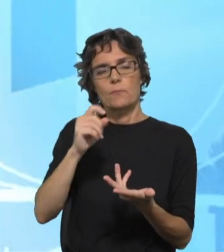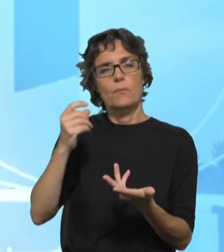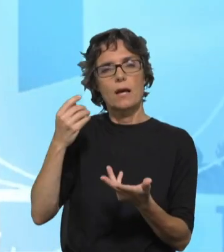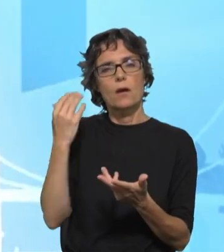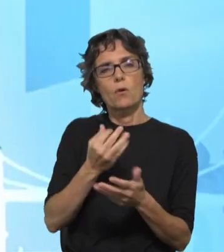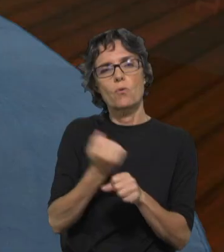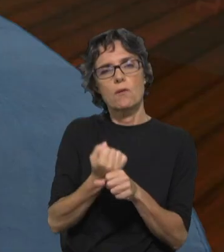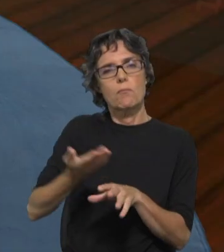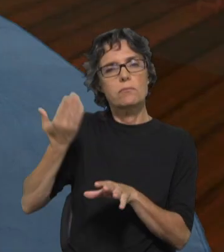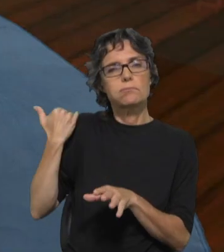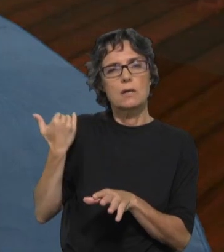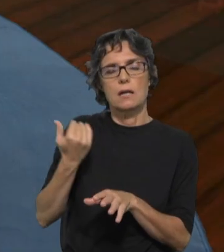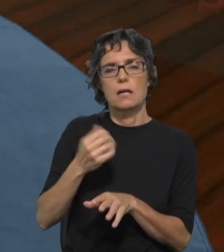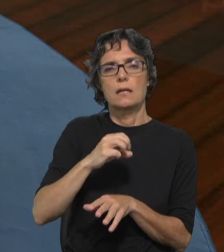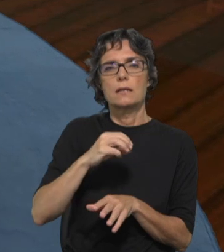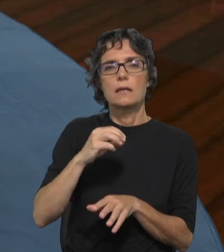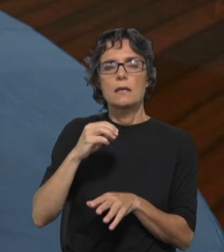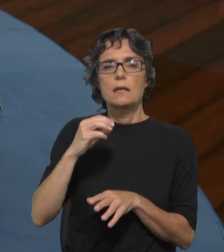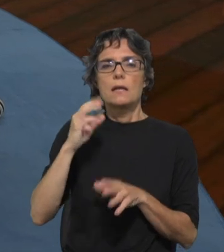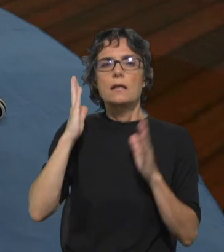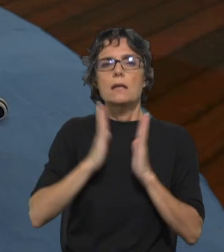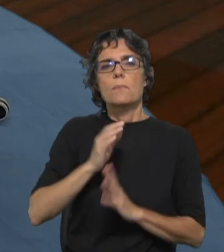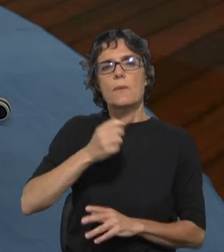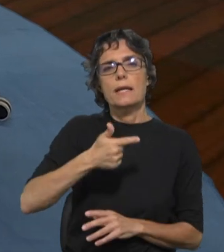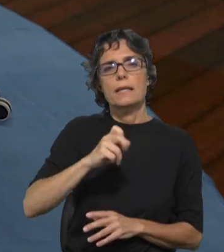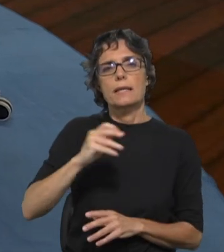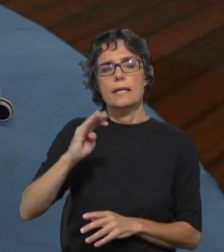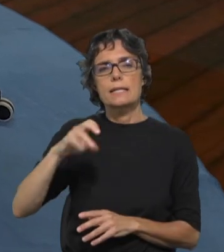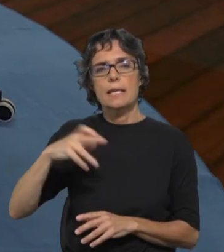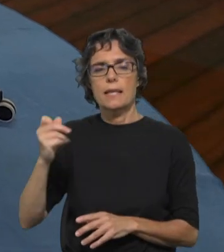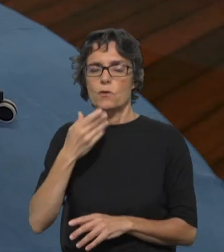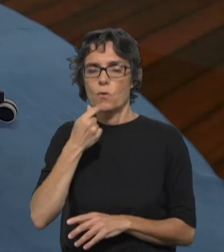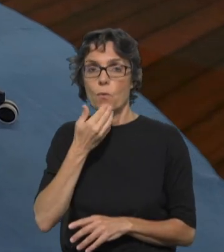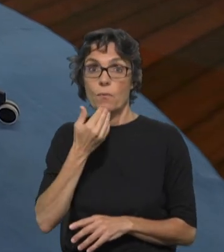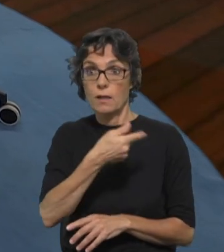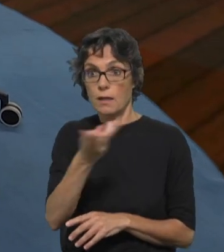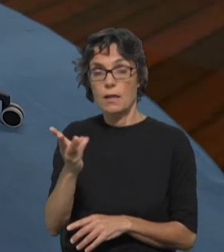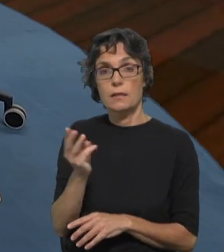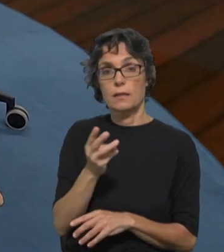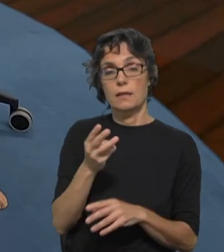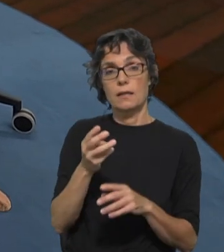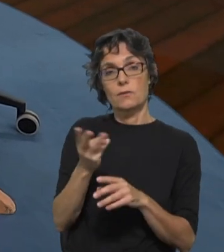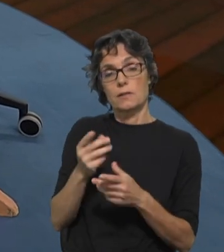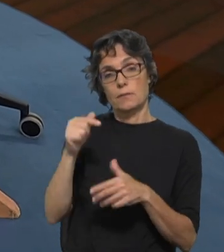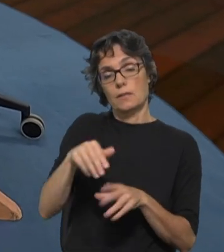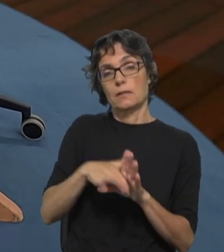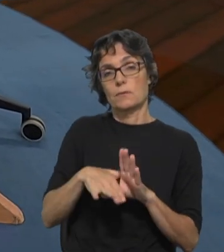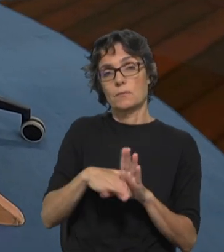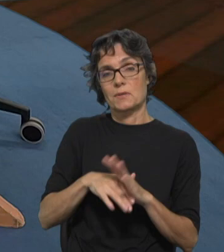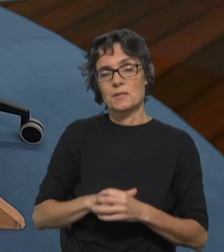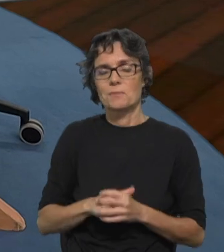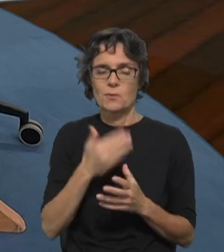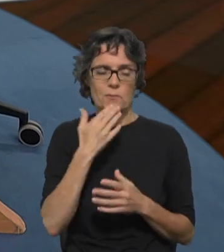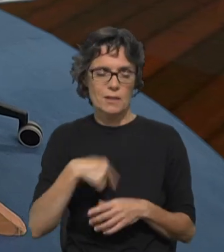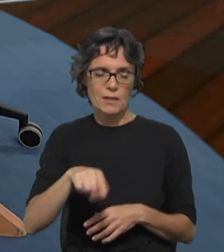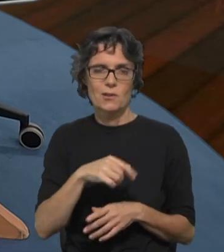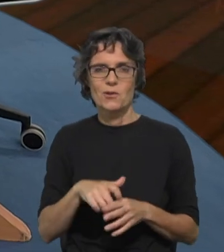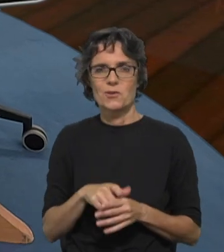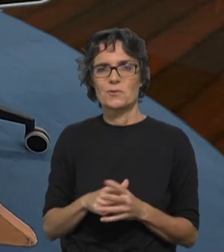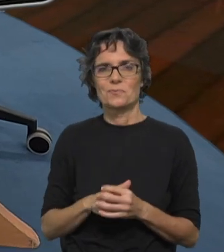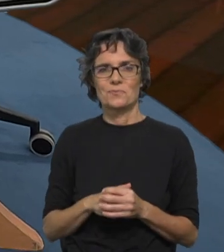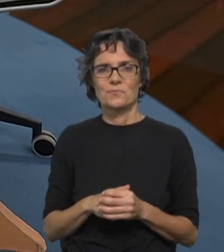movimento juvenil, mas esperam que com esse encontro também do movimento juvenil dominicano o fruto da jornada seja de transformação, seja